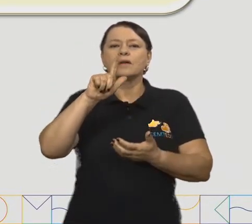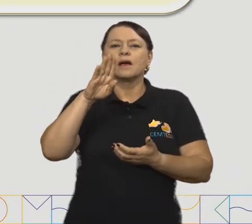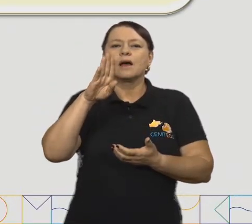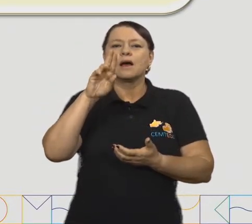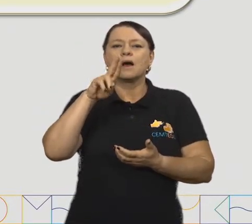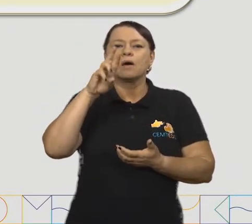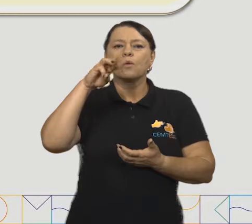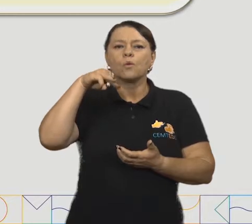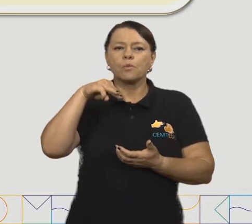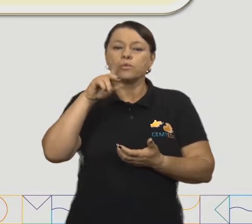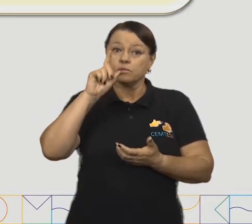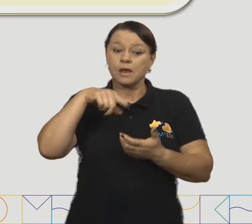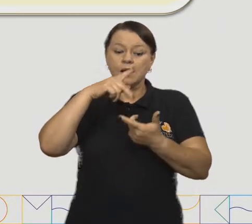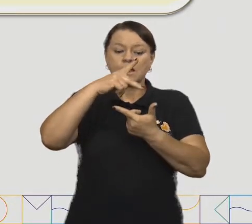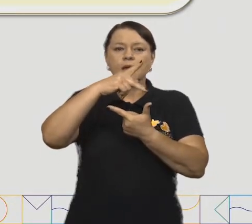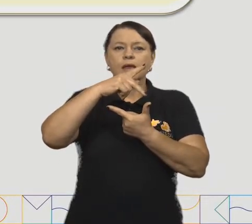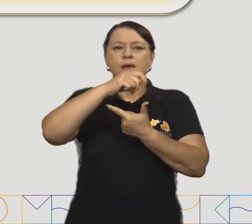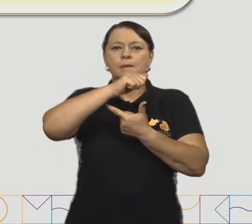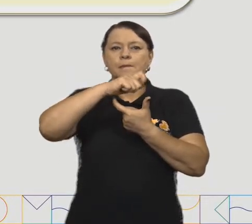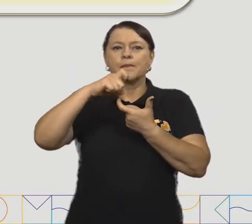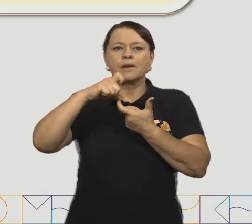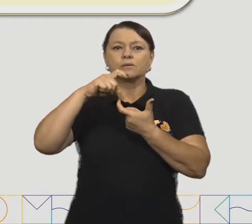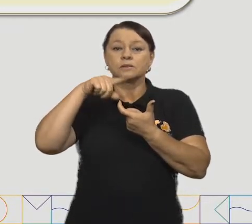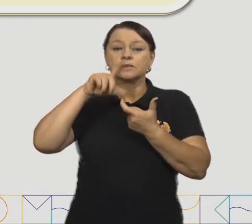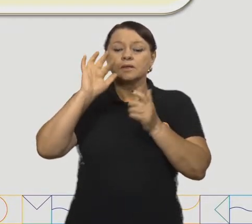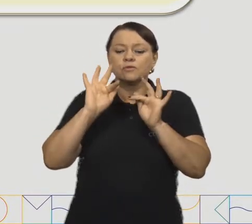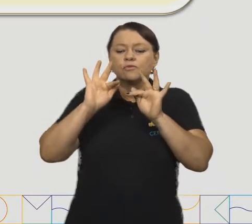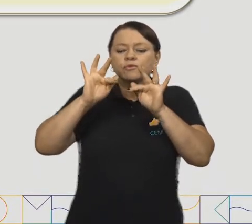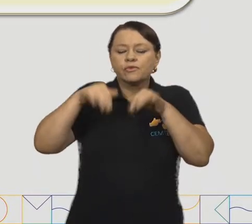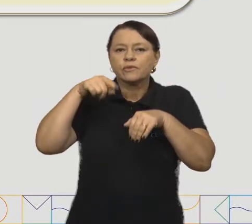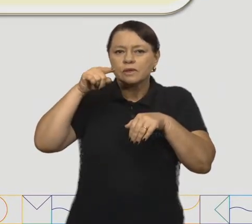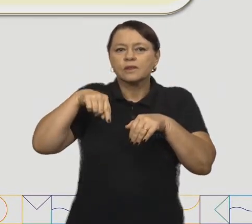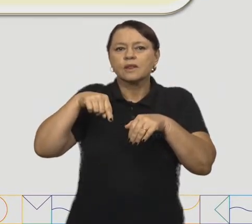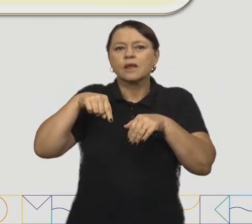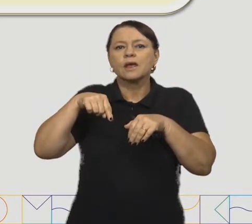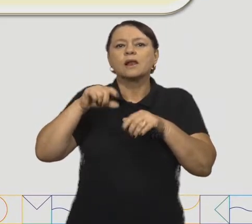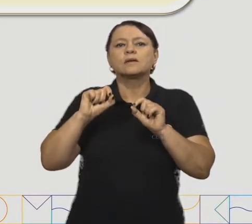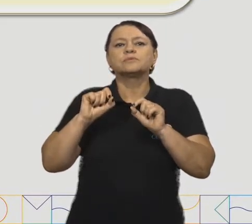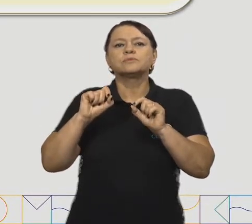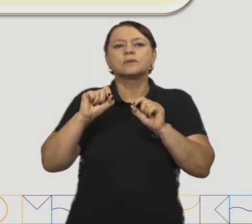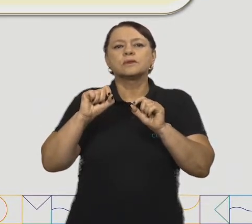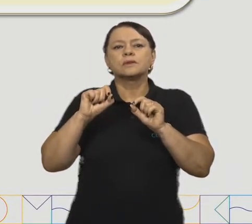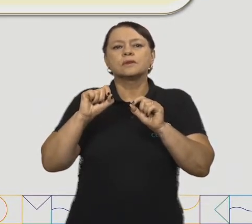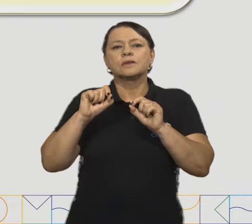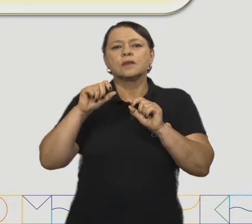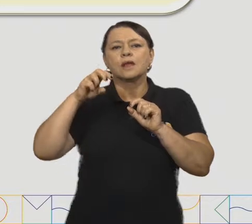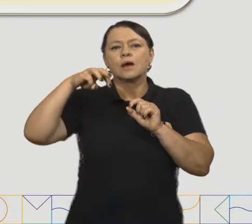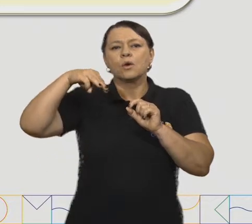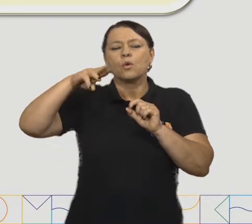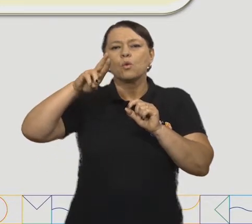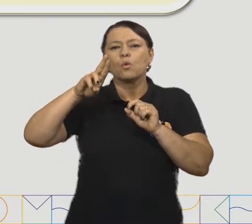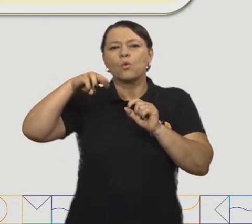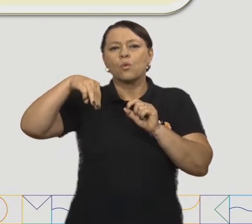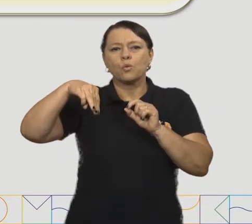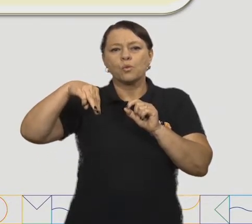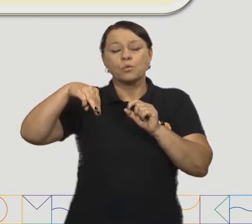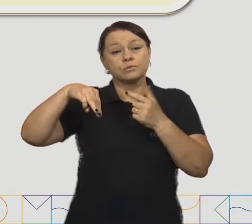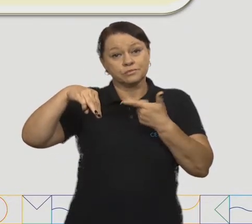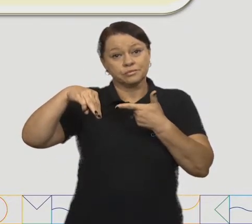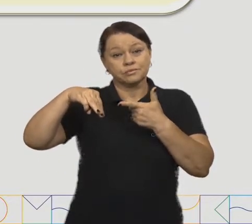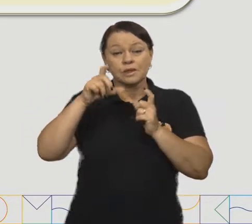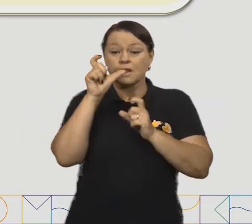L, N, X, O, AN, ANS, ão, ãos,